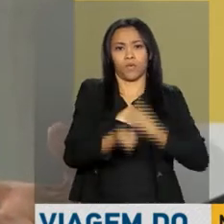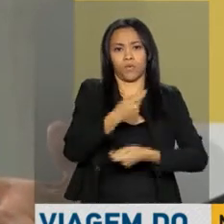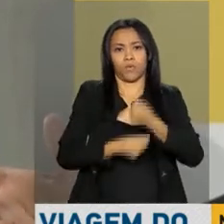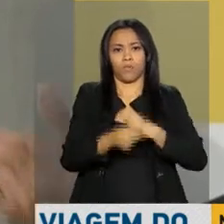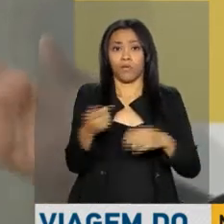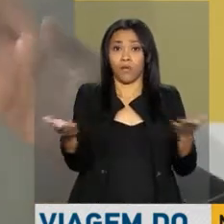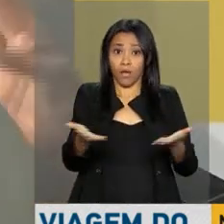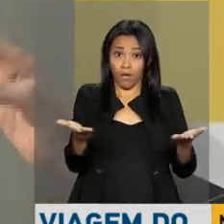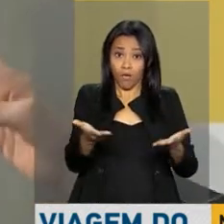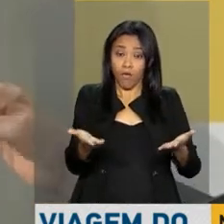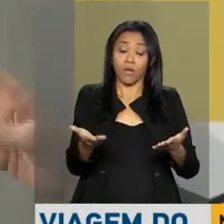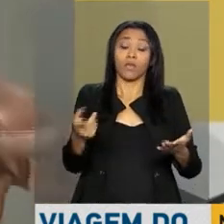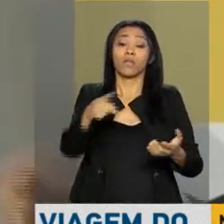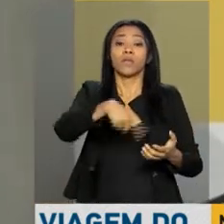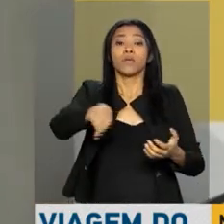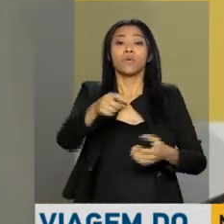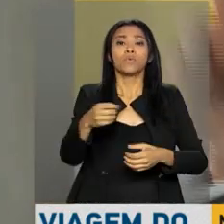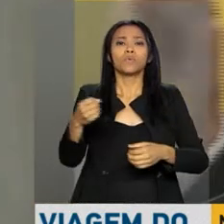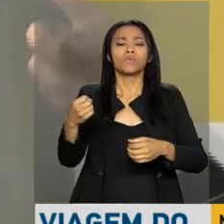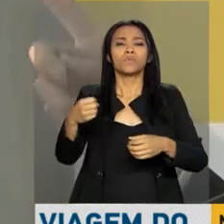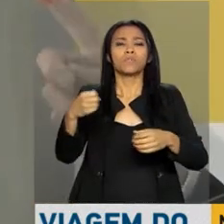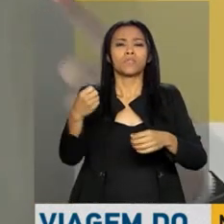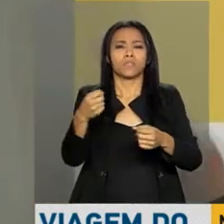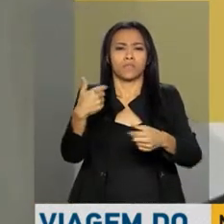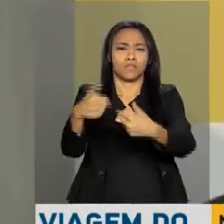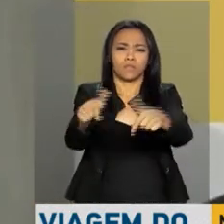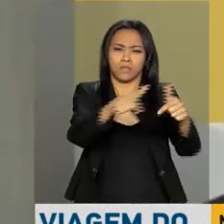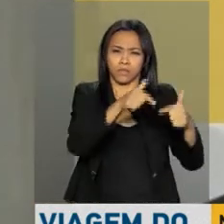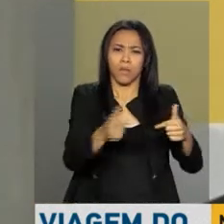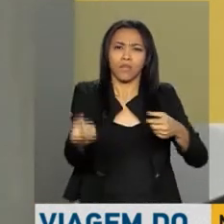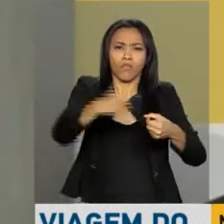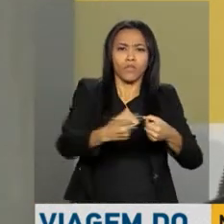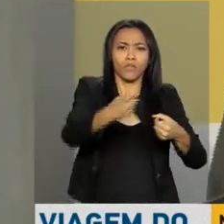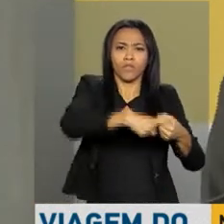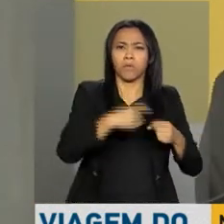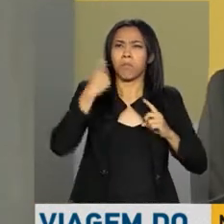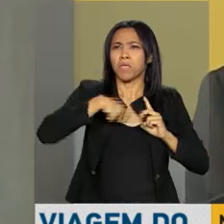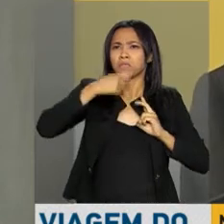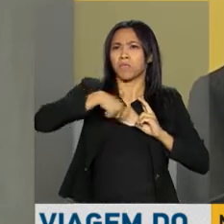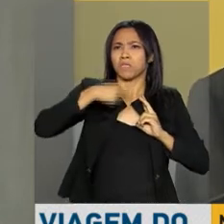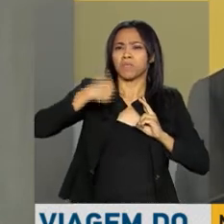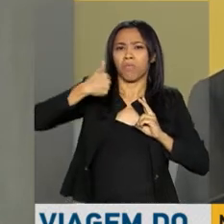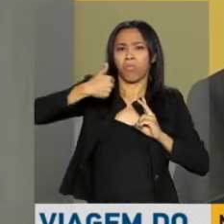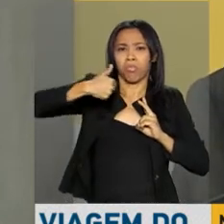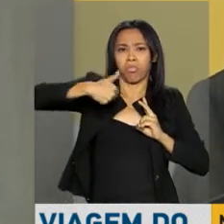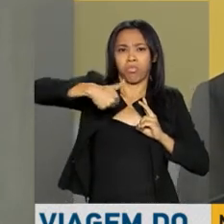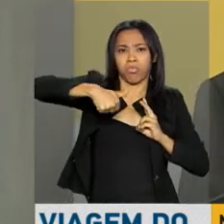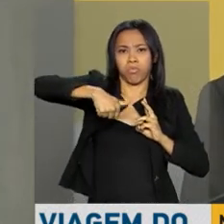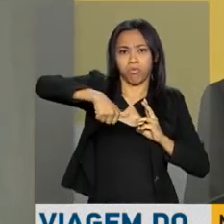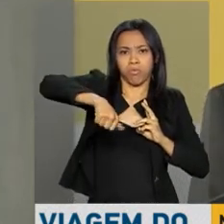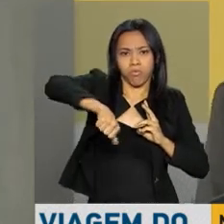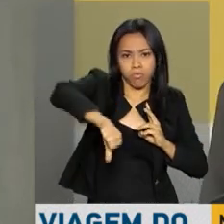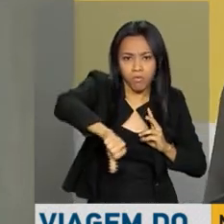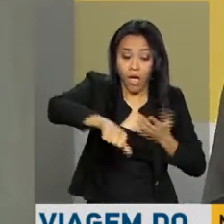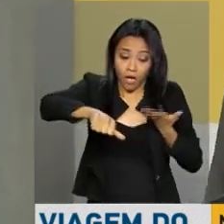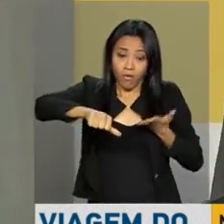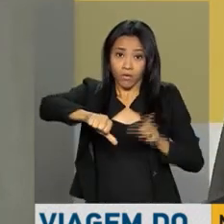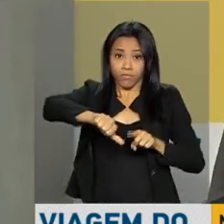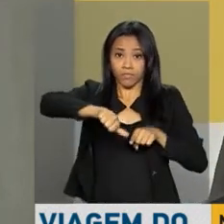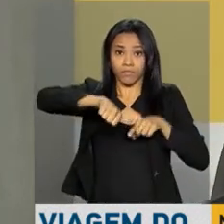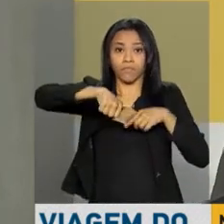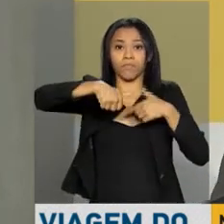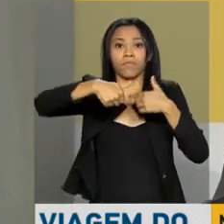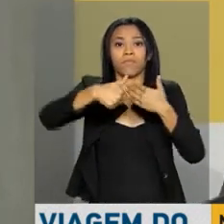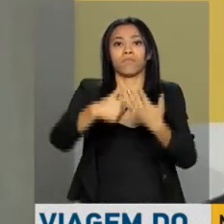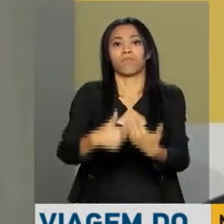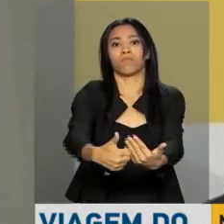voltando é de quatro meses pra cá depois de muitos meses de índices negativos nós tivemos índices positivos